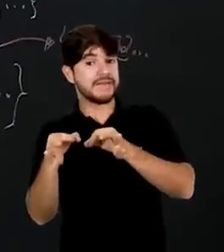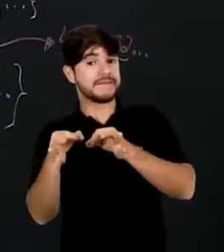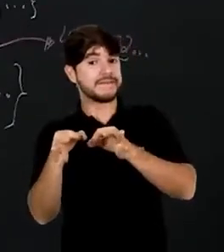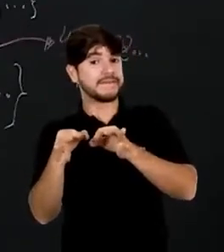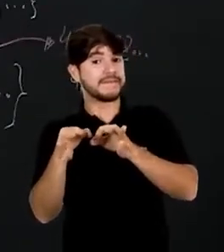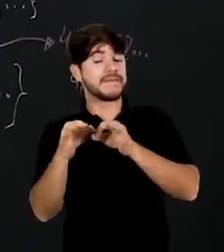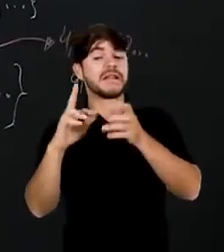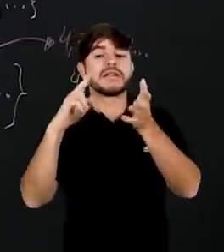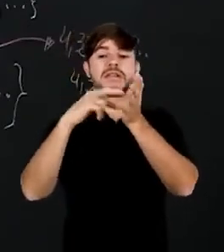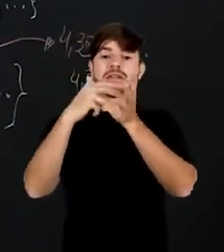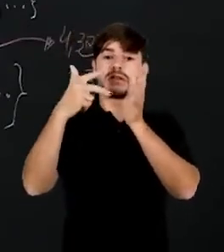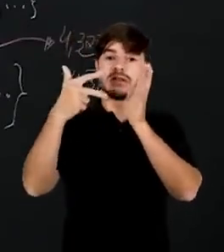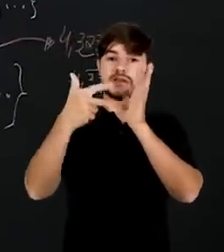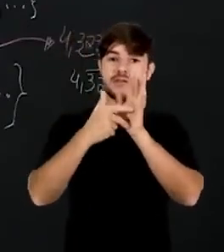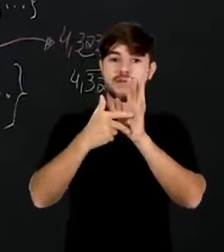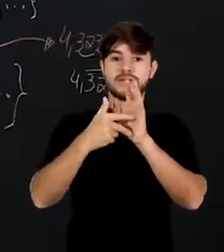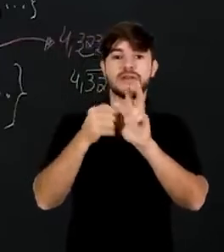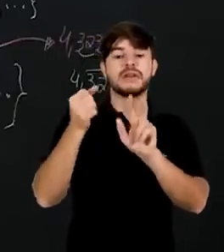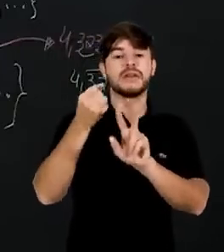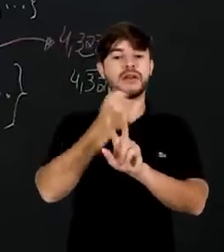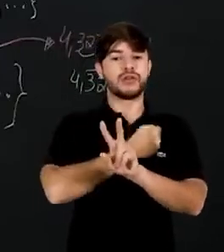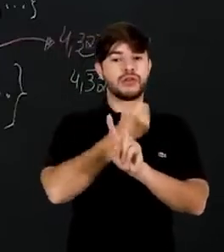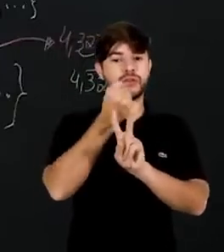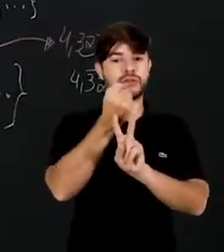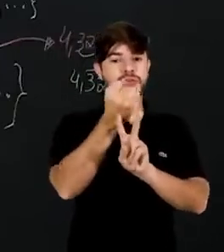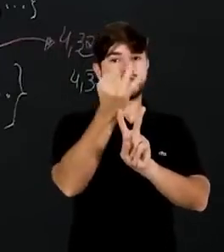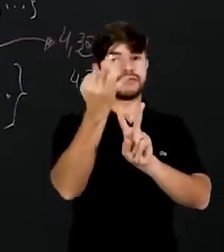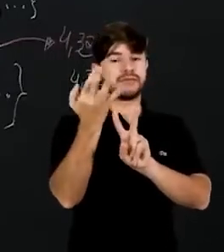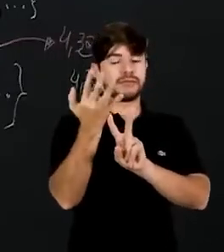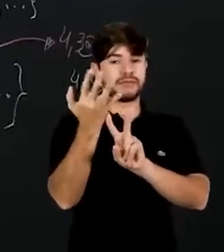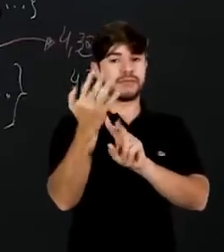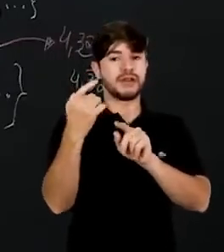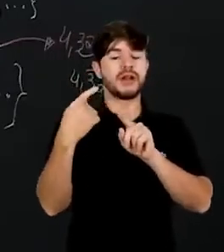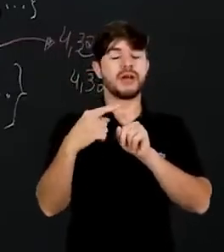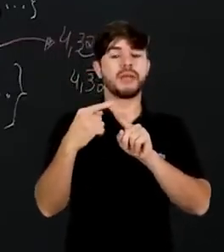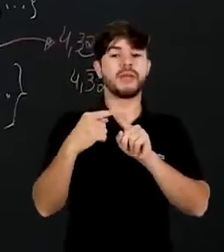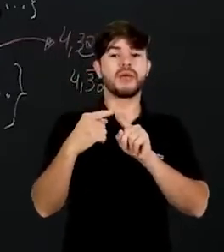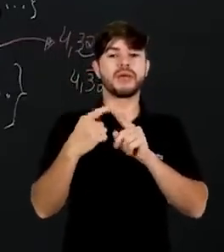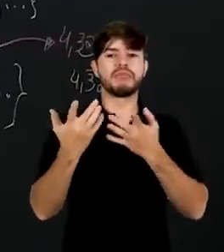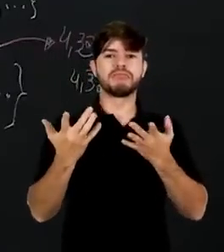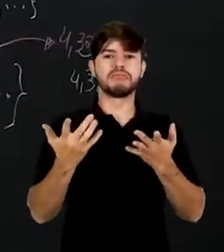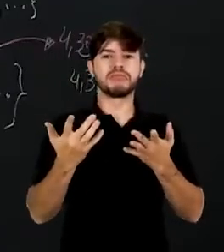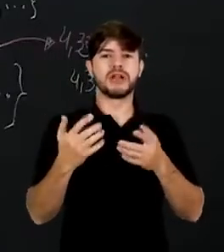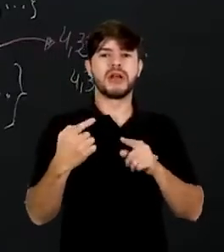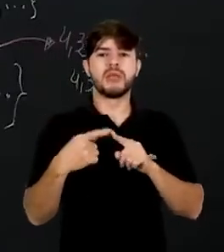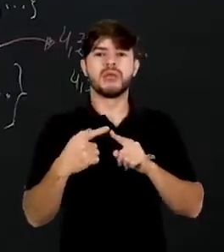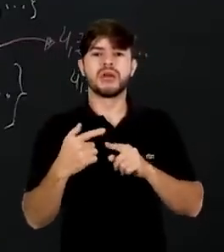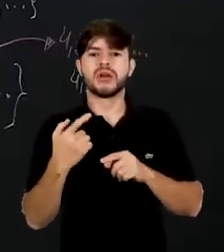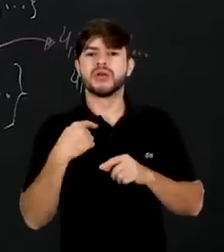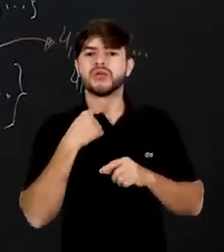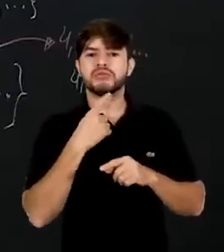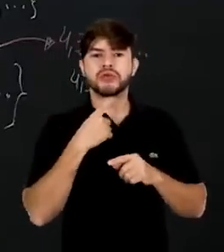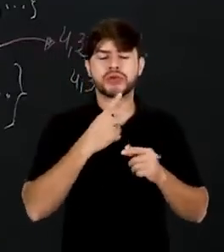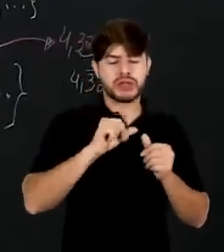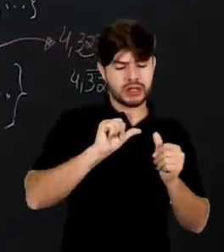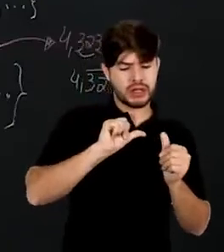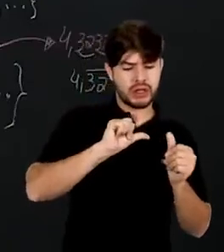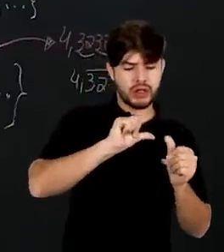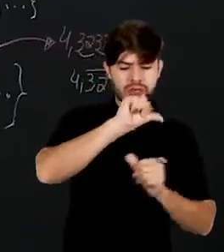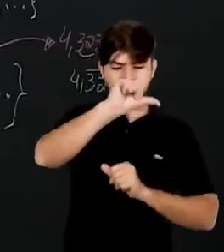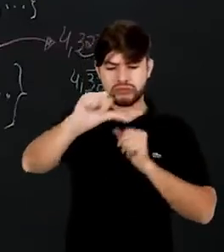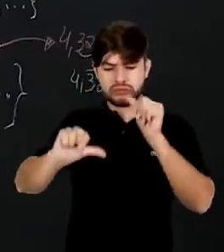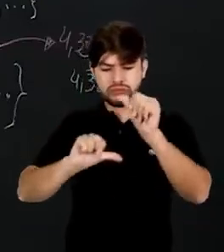número então representa um número irracional. Por que isso? Porque a gente não tem como transformar uma